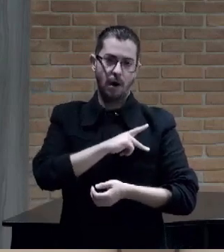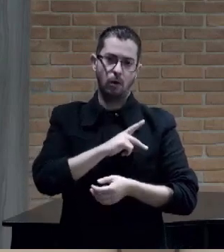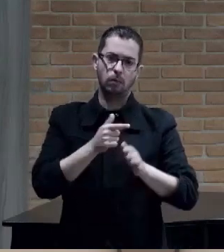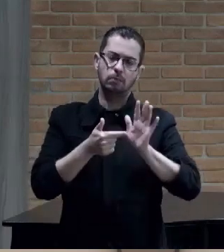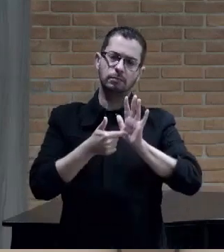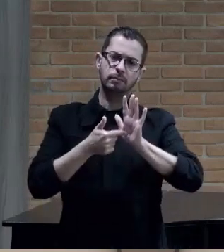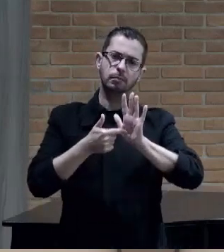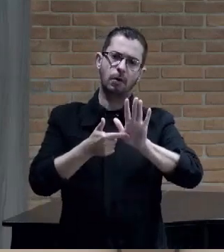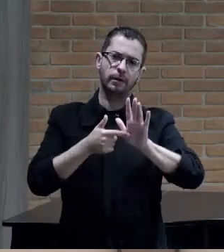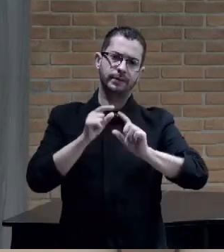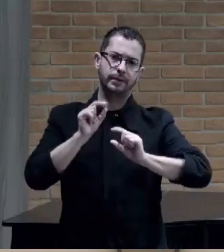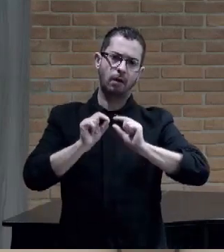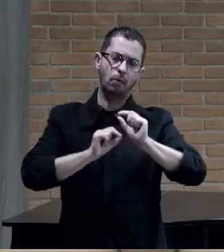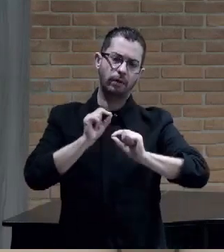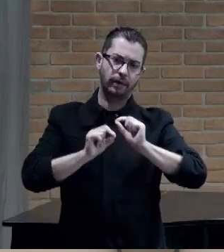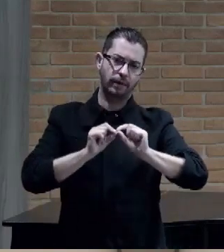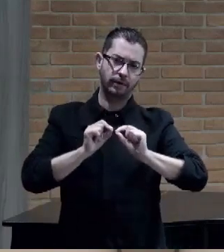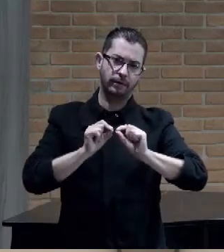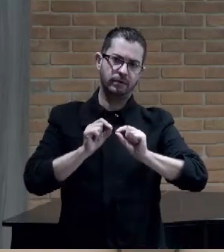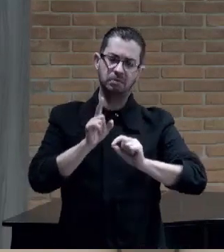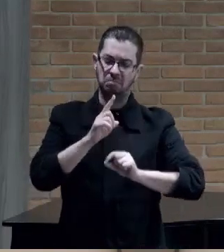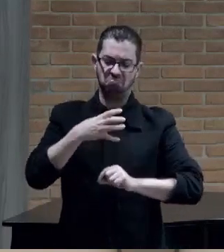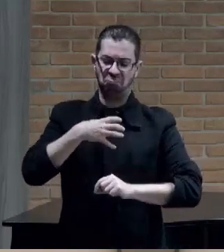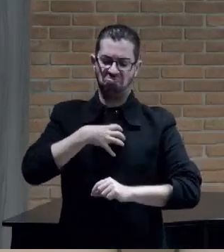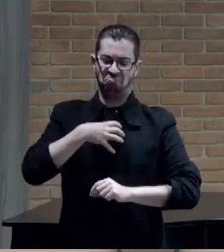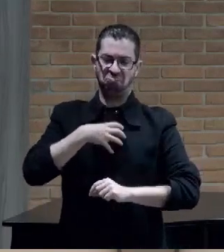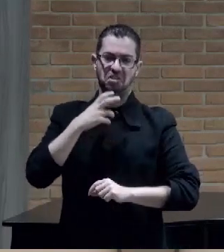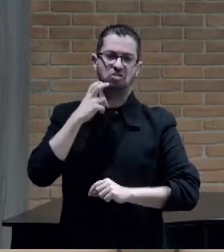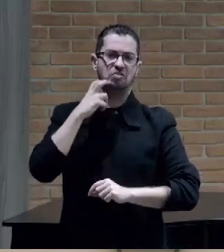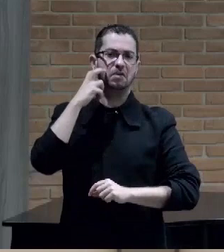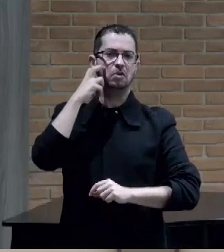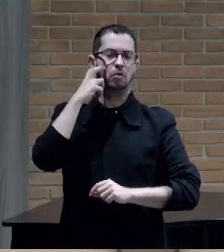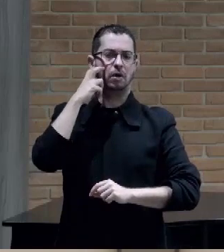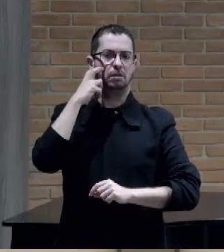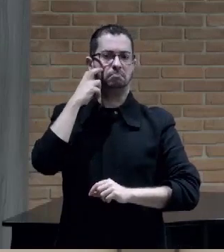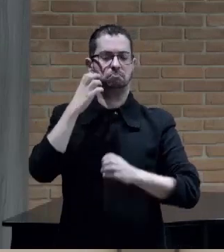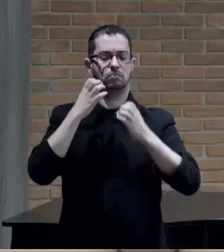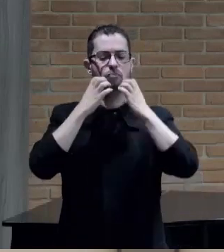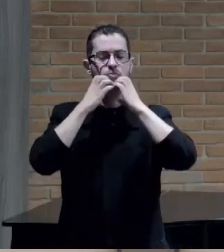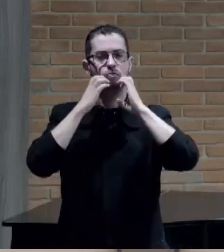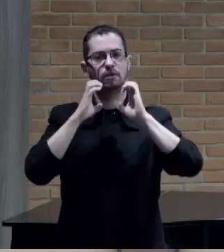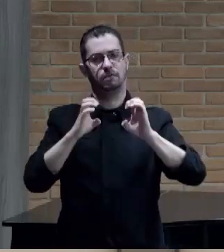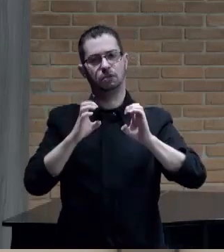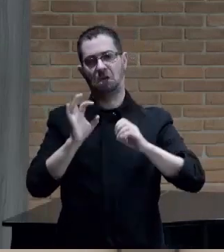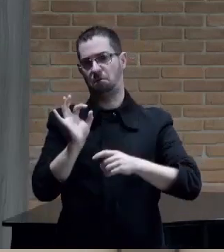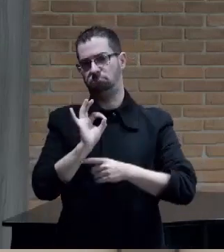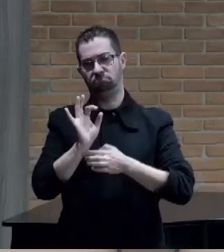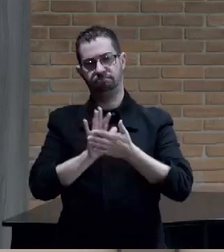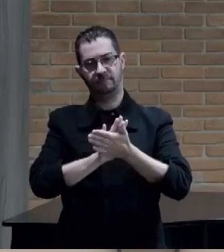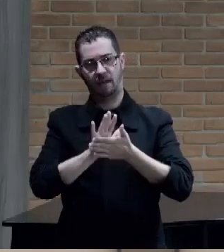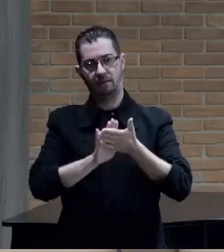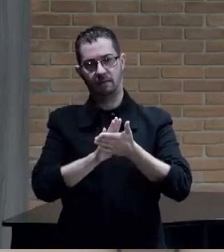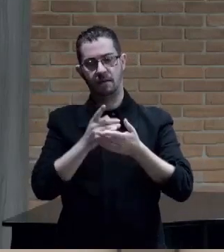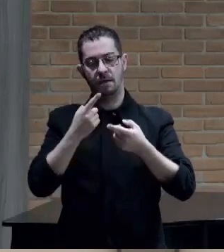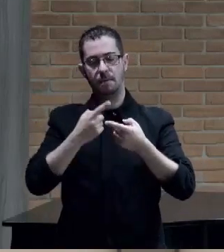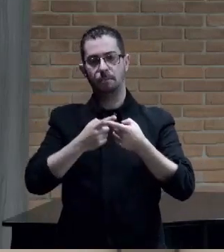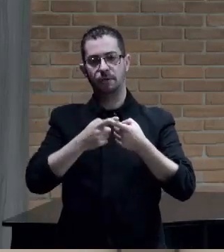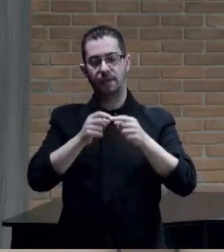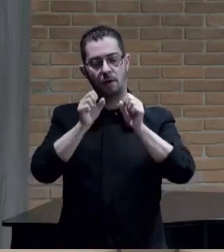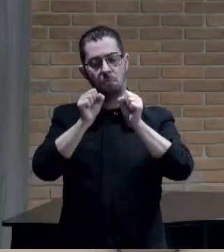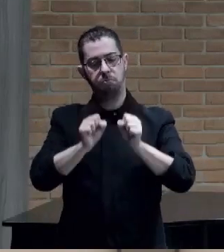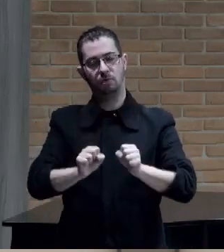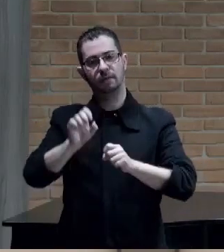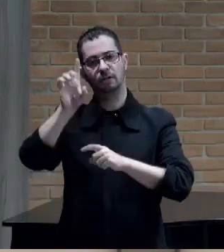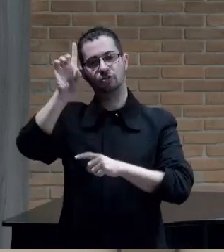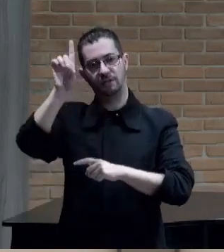declara o quê? Que ele não se envergonha do evangelho. Por quê? É o poder de Deus